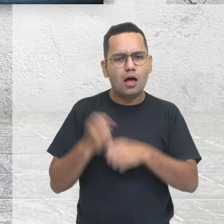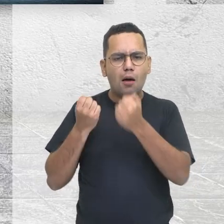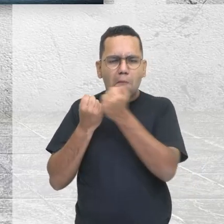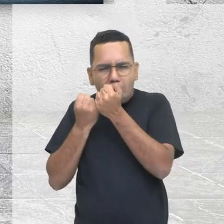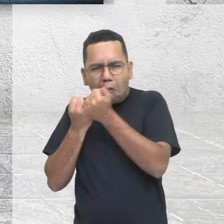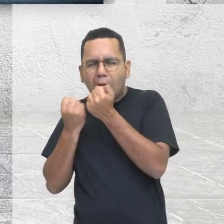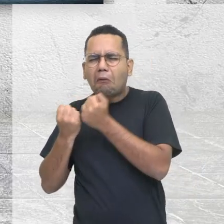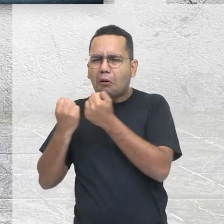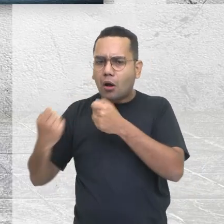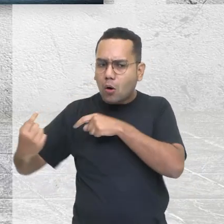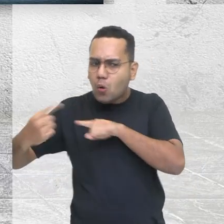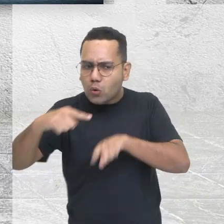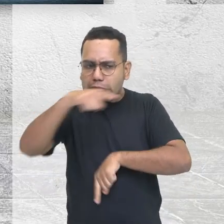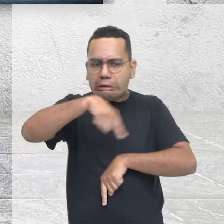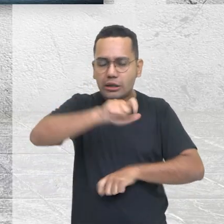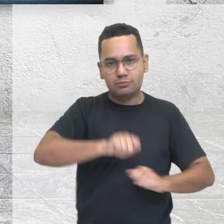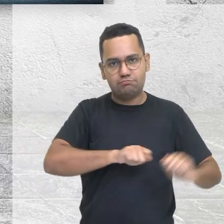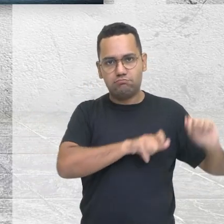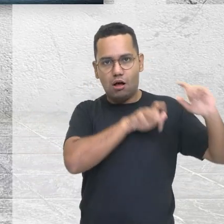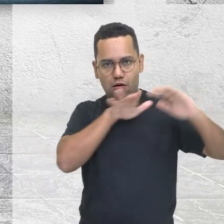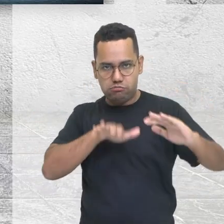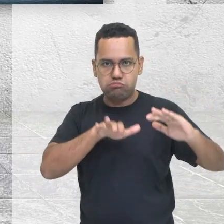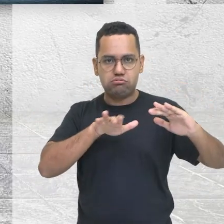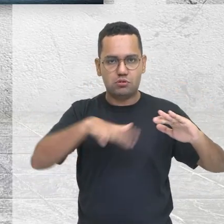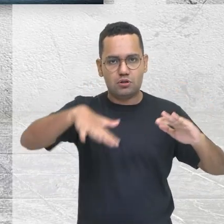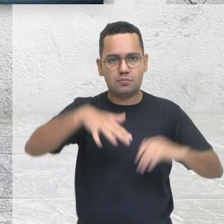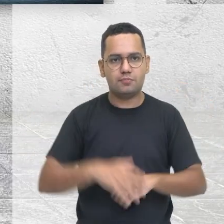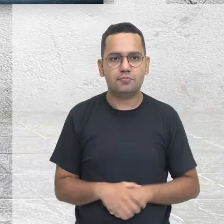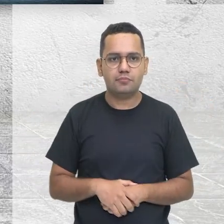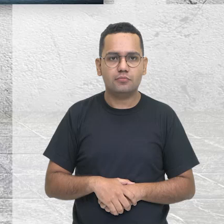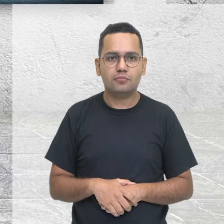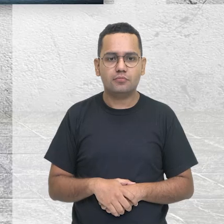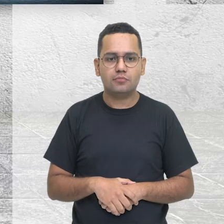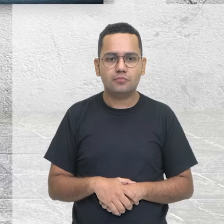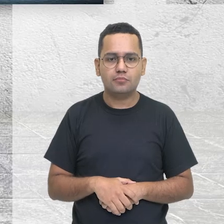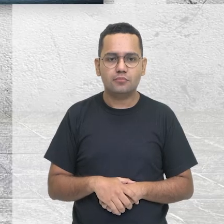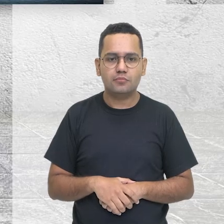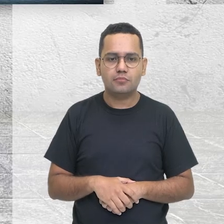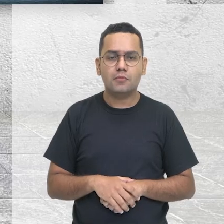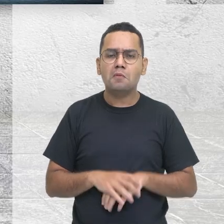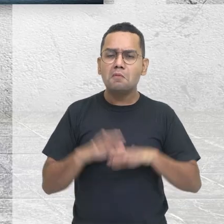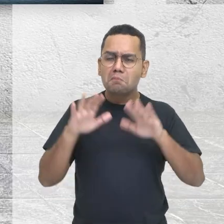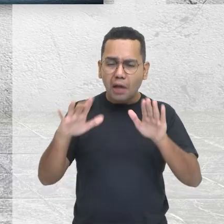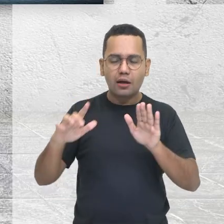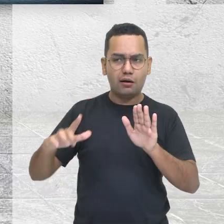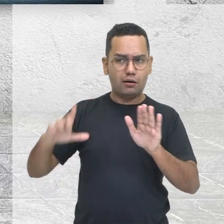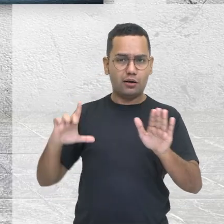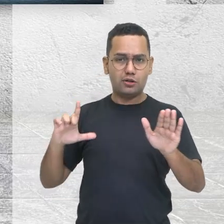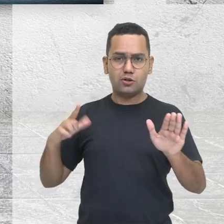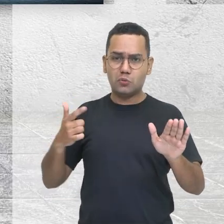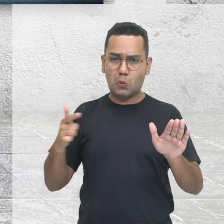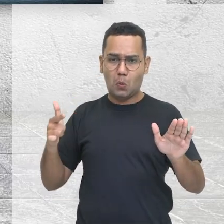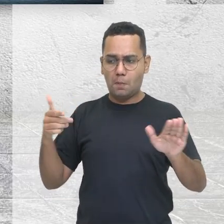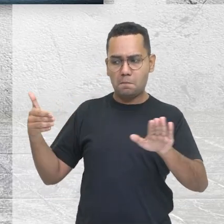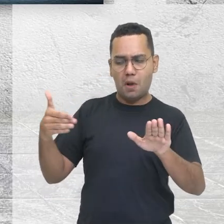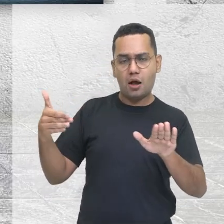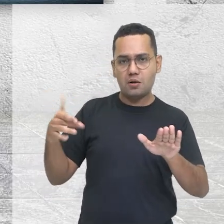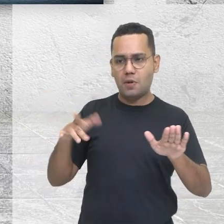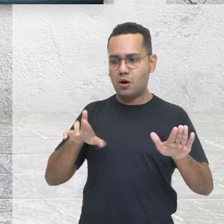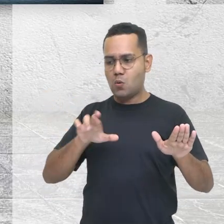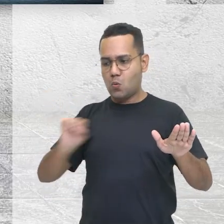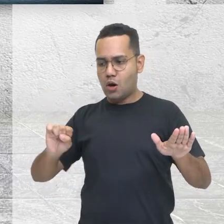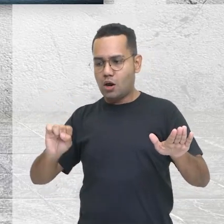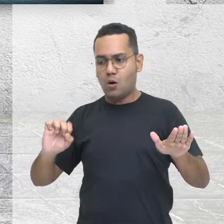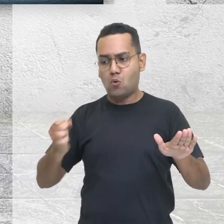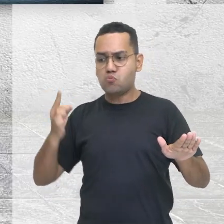Então, observem que, inicialmente, nós não tínhamos ali a presença da União Soviética e dos Estados Unidos no contexto